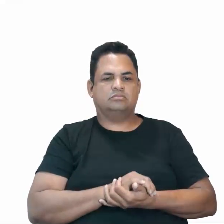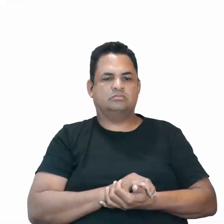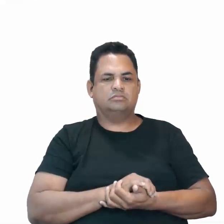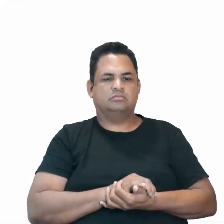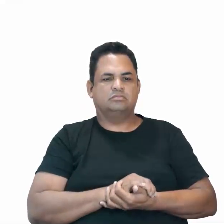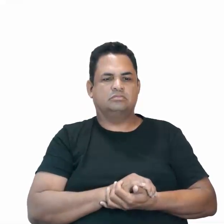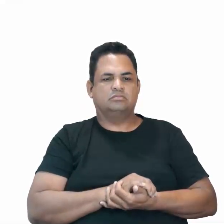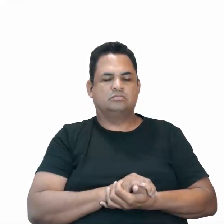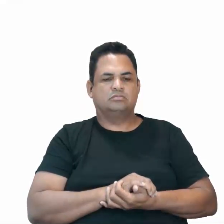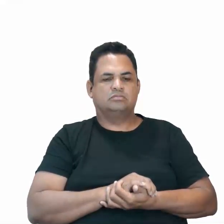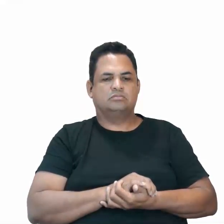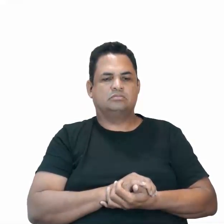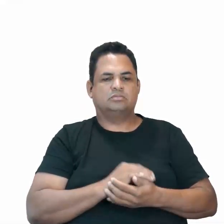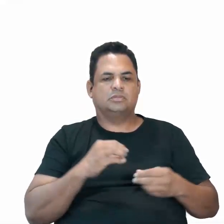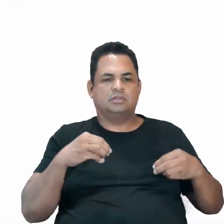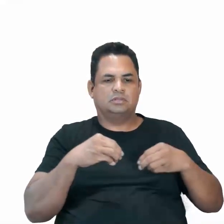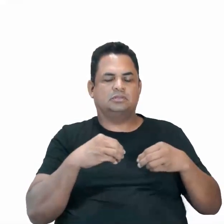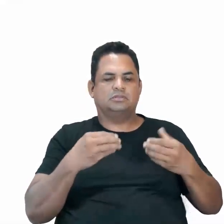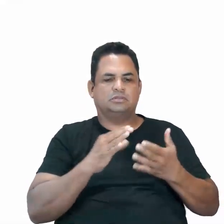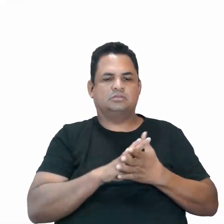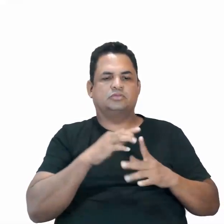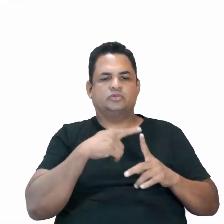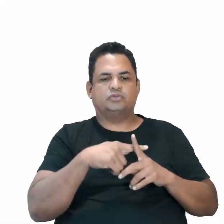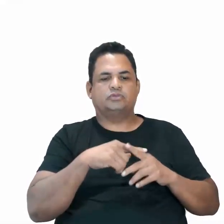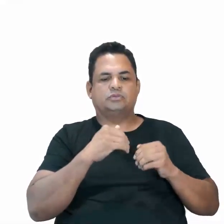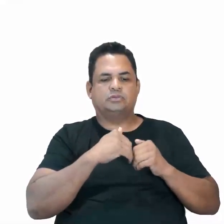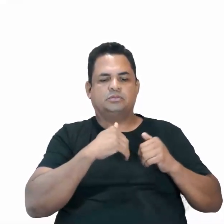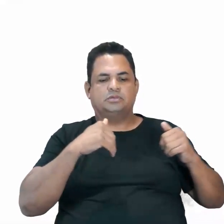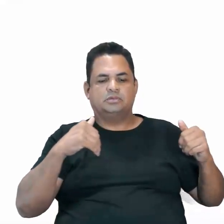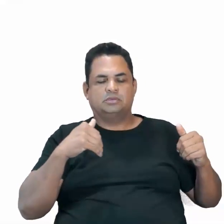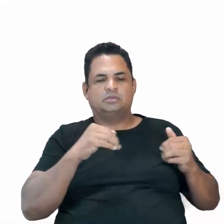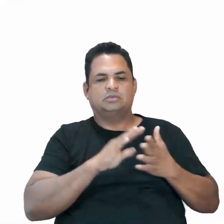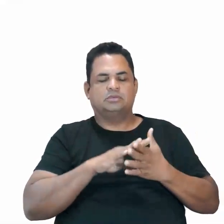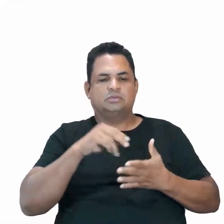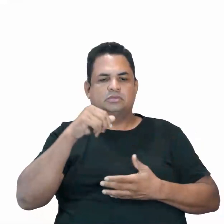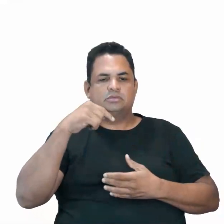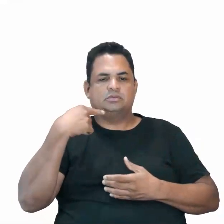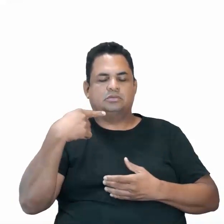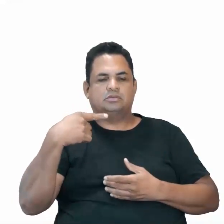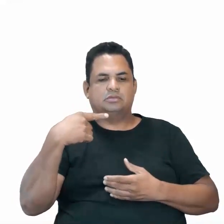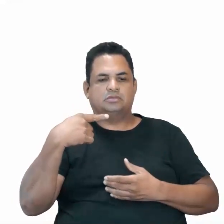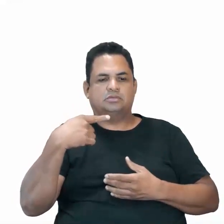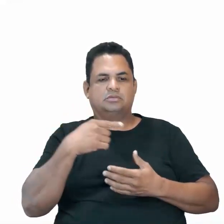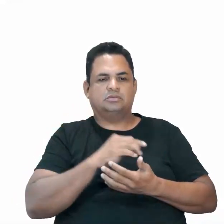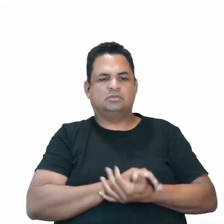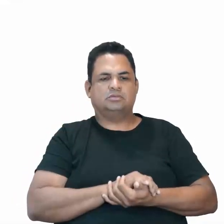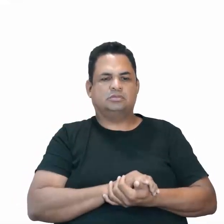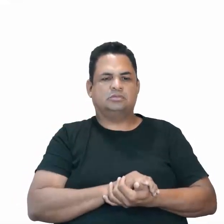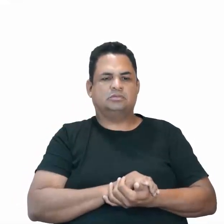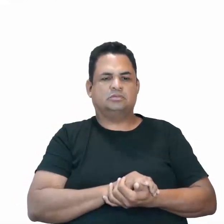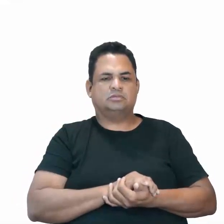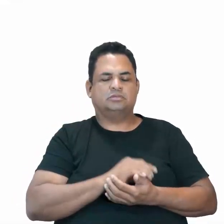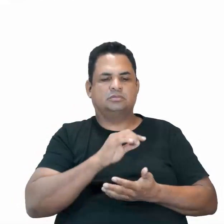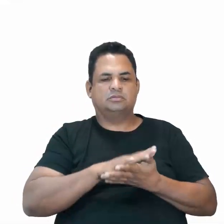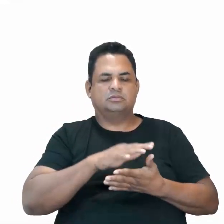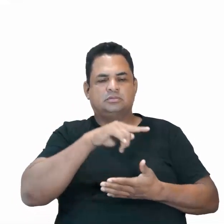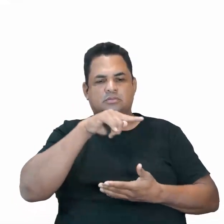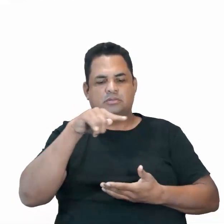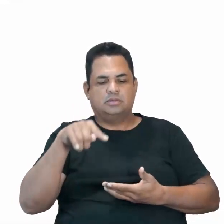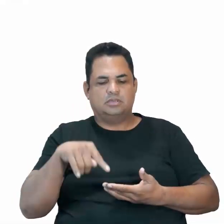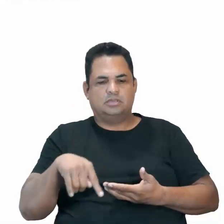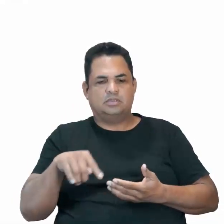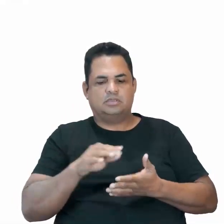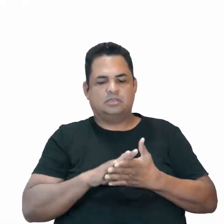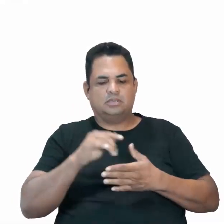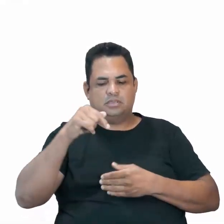atrair positivo e repelir negativo. O que o fio terra faz? Ele atrai, leva para o maior condutor que existe, que é a Terra,